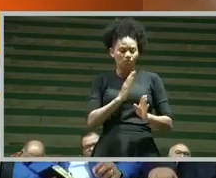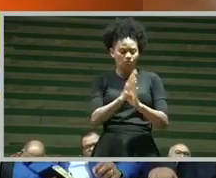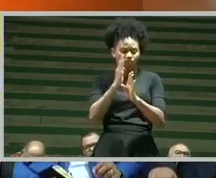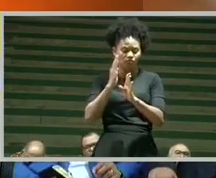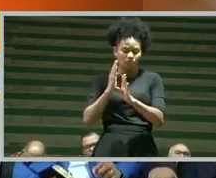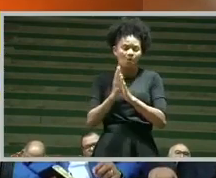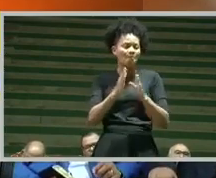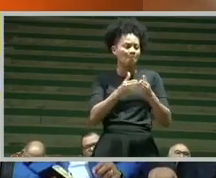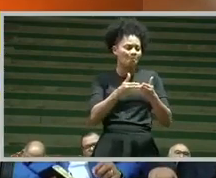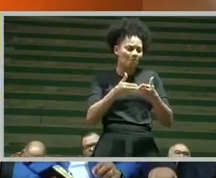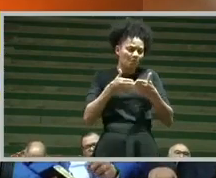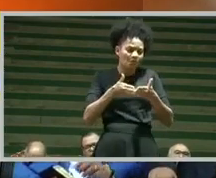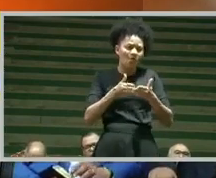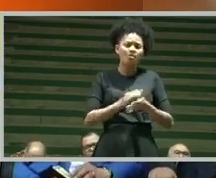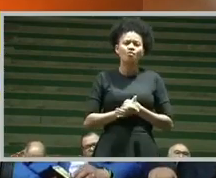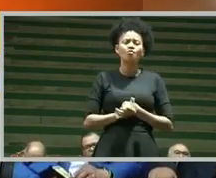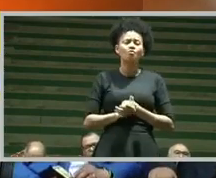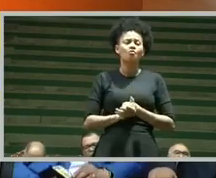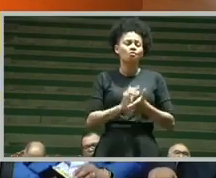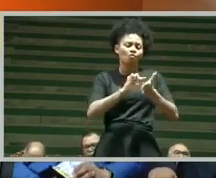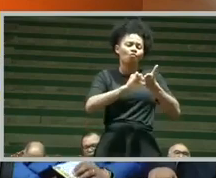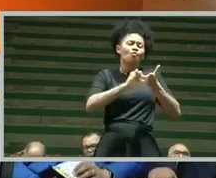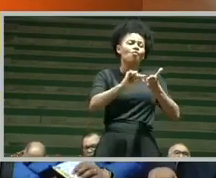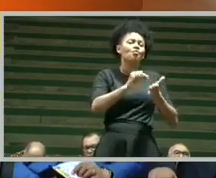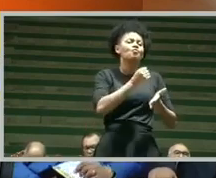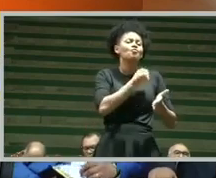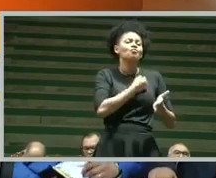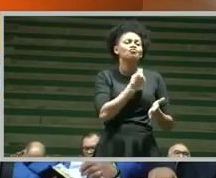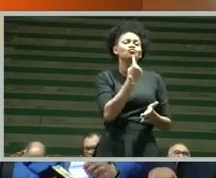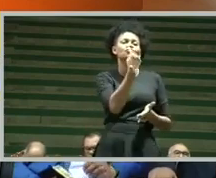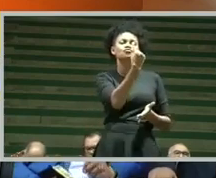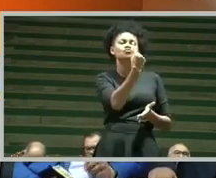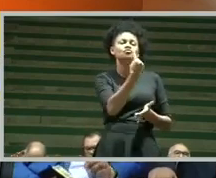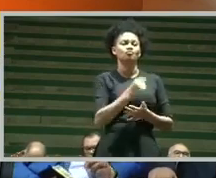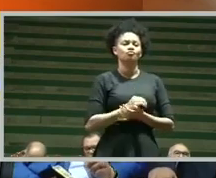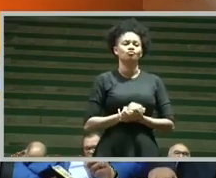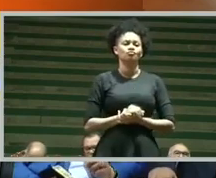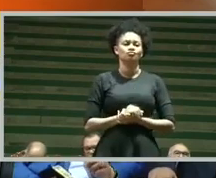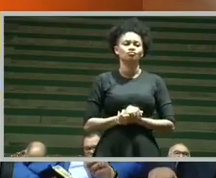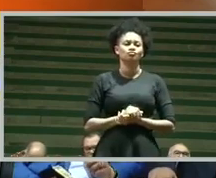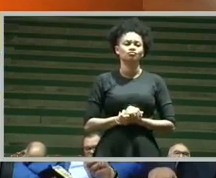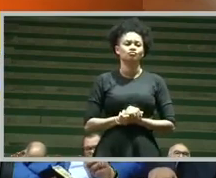localize aí, por favor, o versículo de número 1.